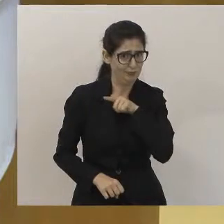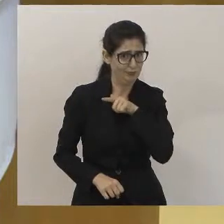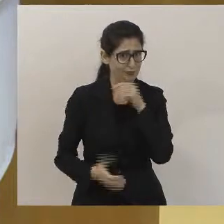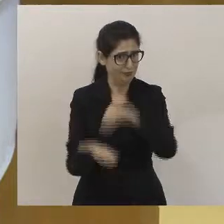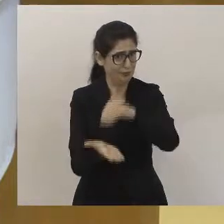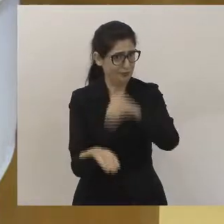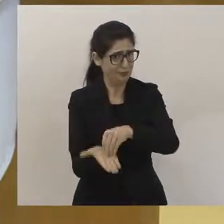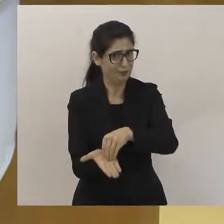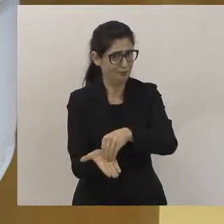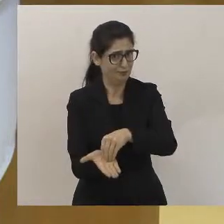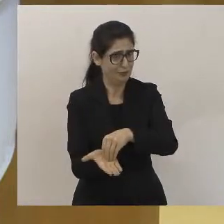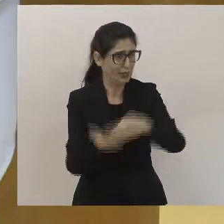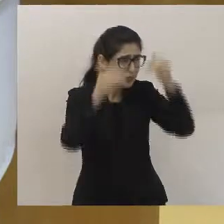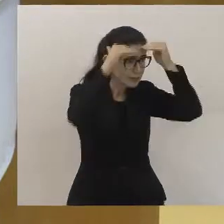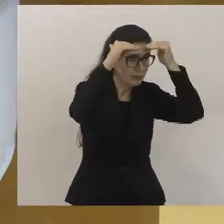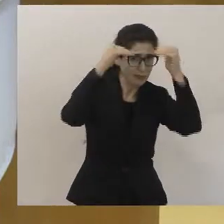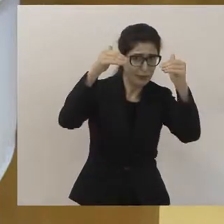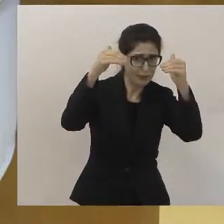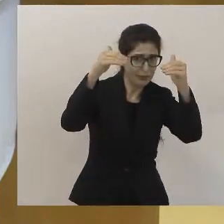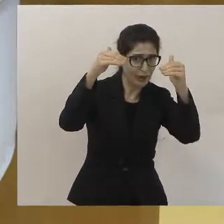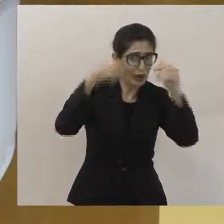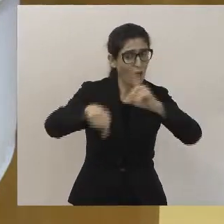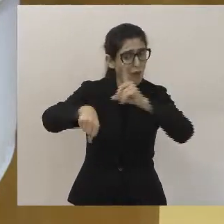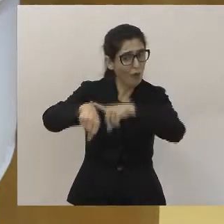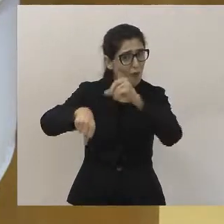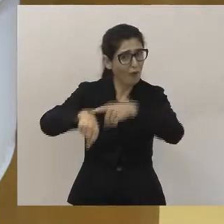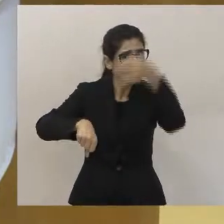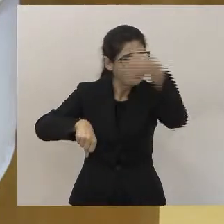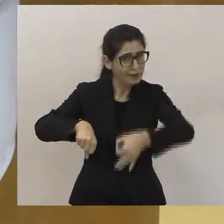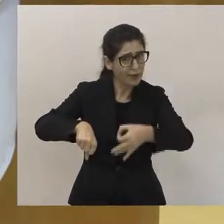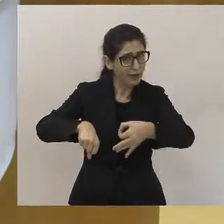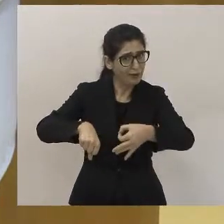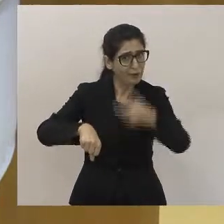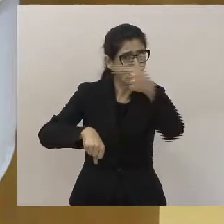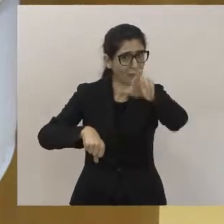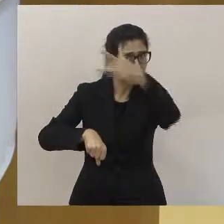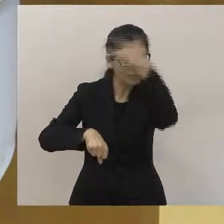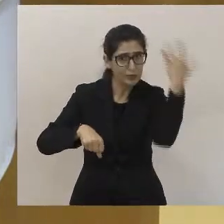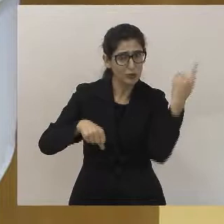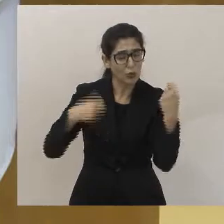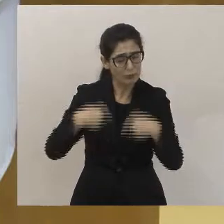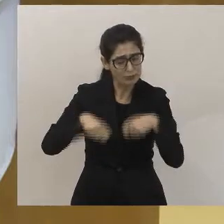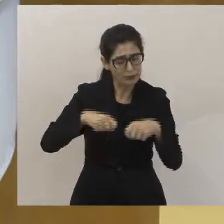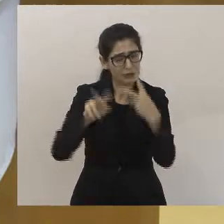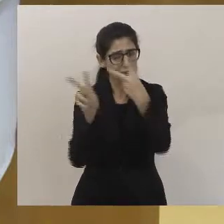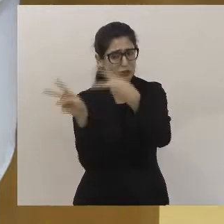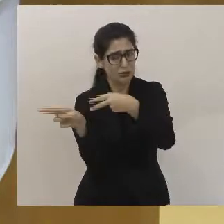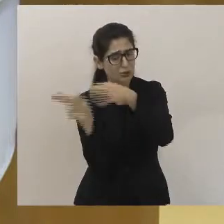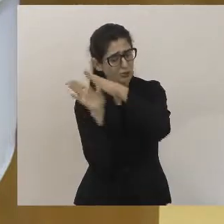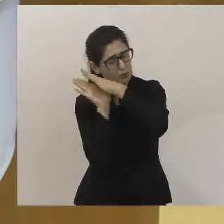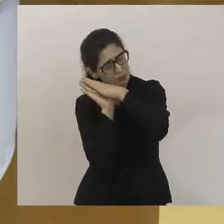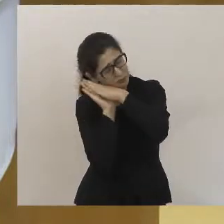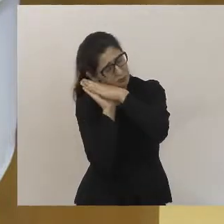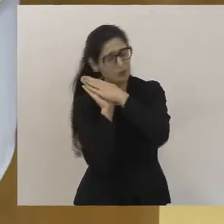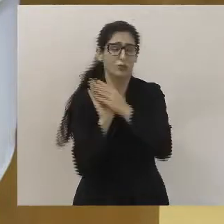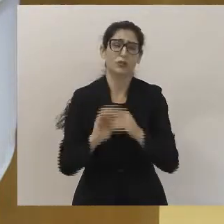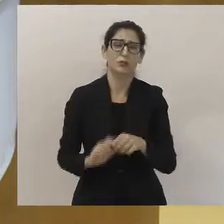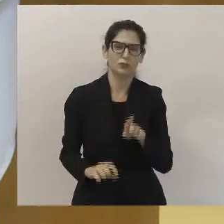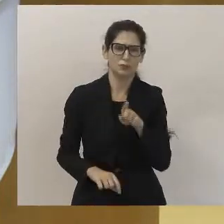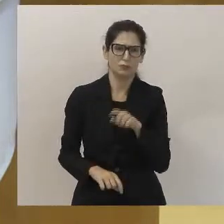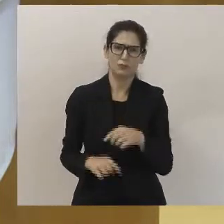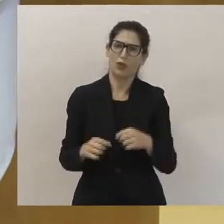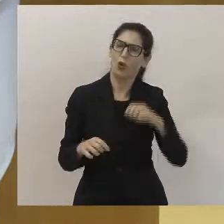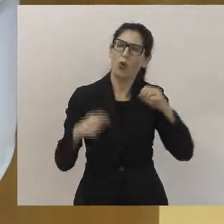melhorando essa lei com a punição mais severa inclusive até com um com a suspensão do cpf